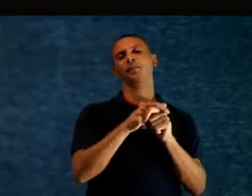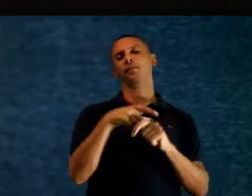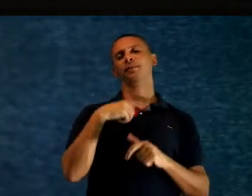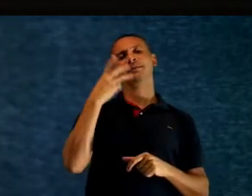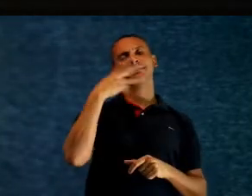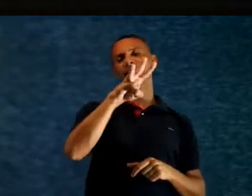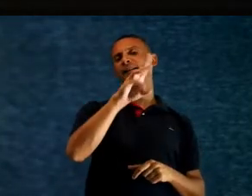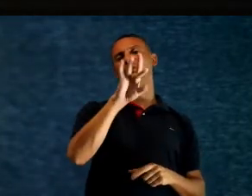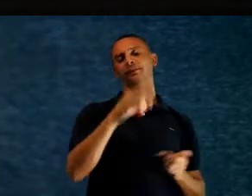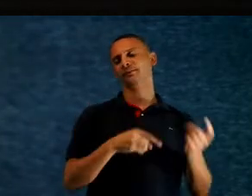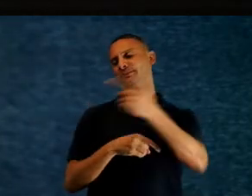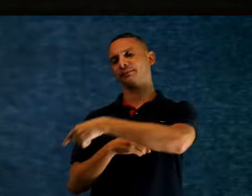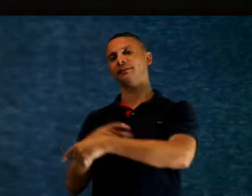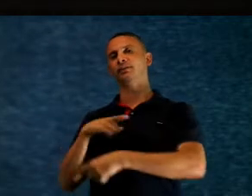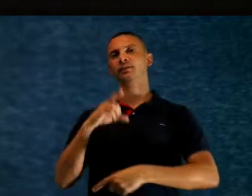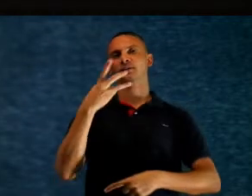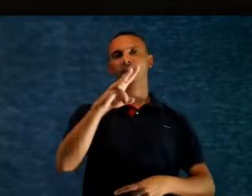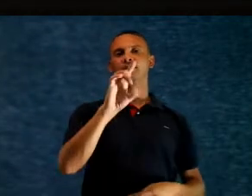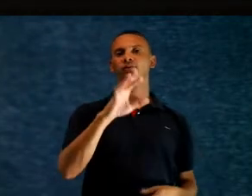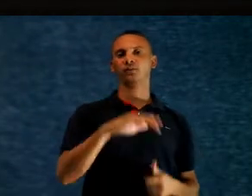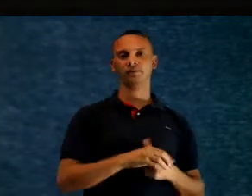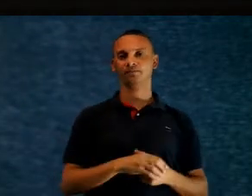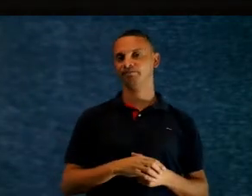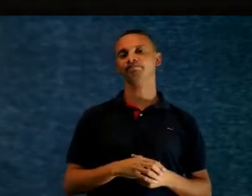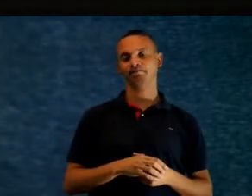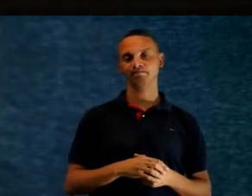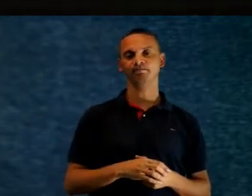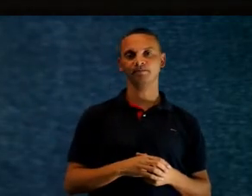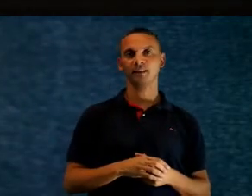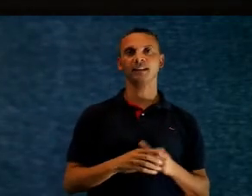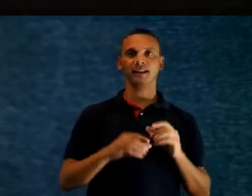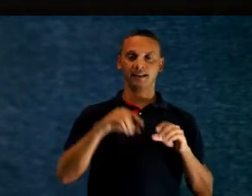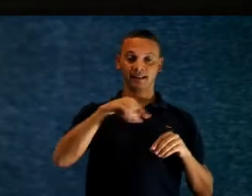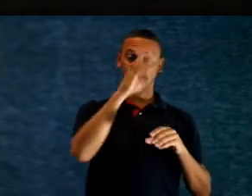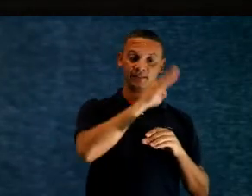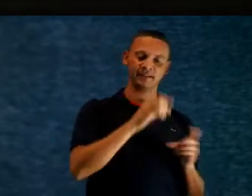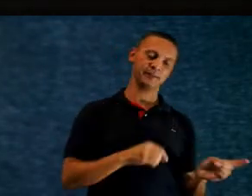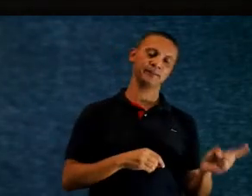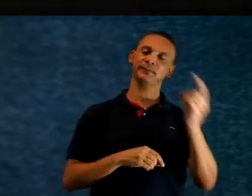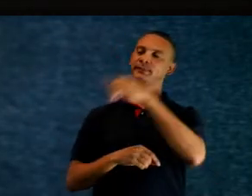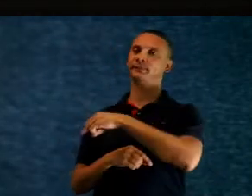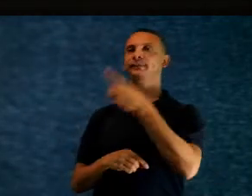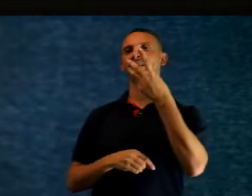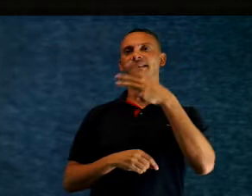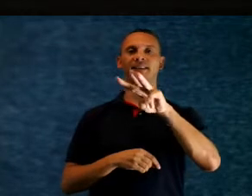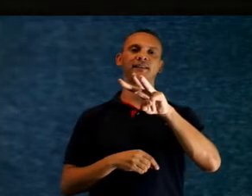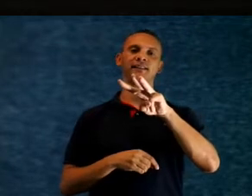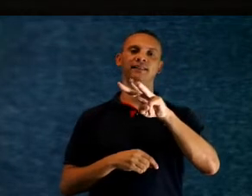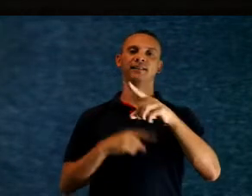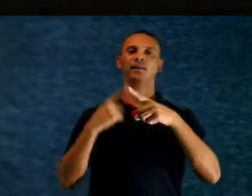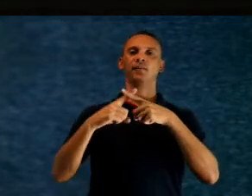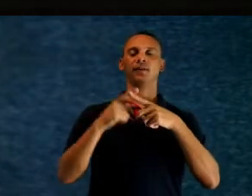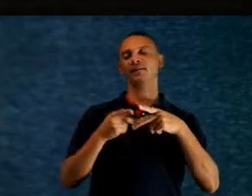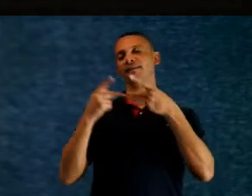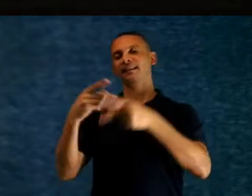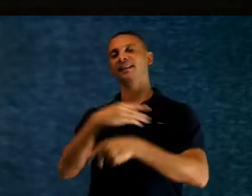para o nascimento dos três netos. Então, Drummond, digamos, se propôs ao sacrifício